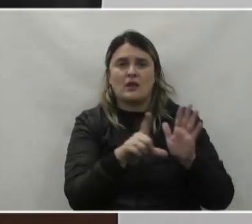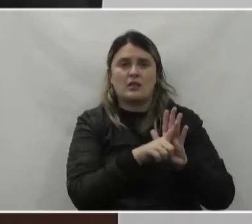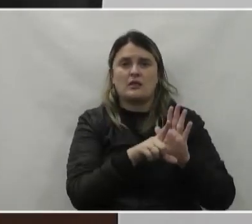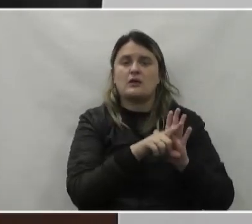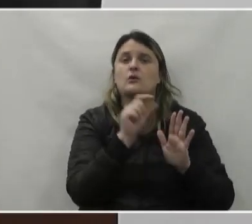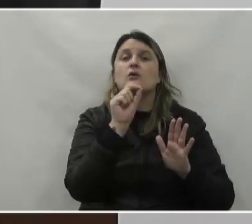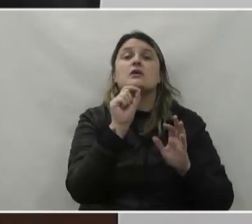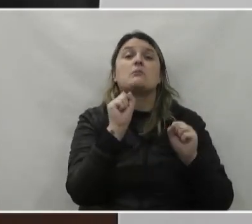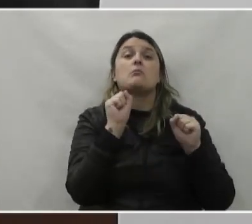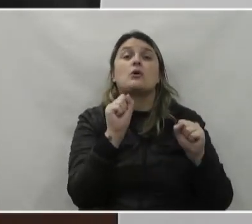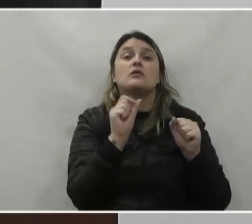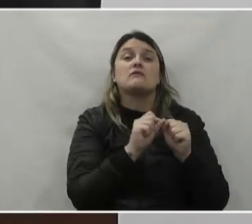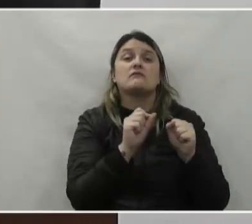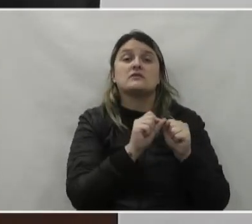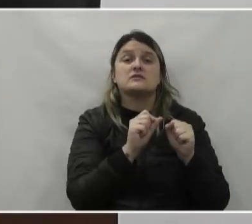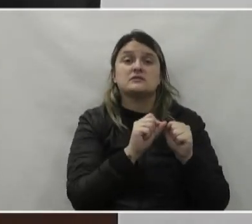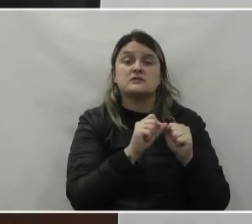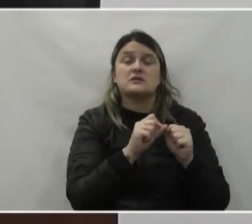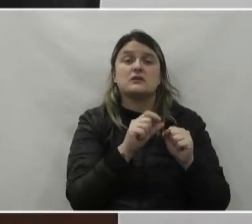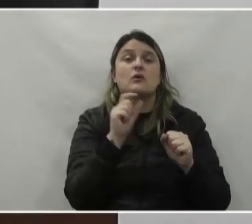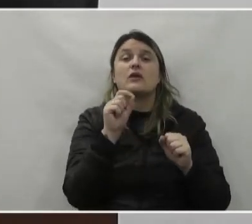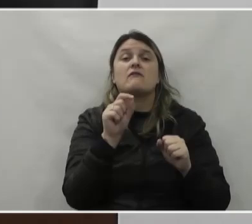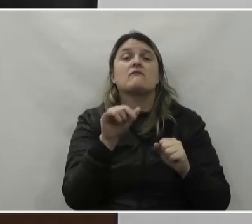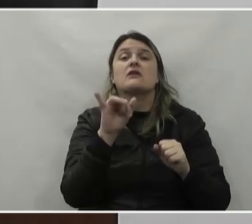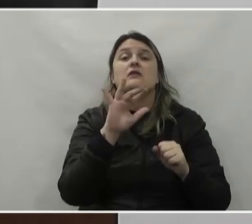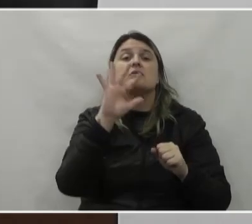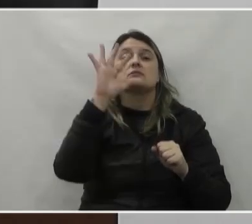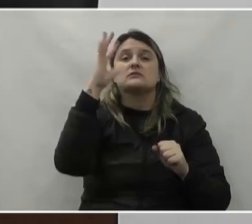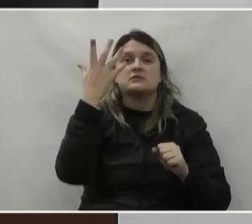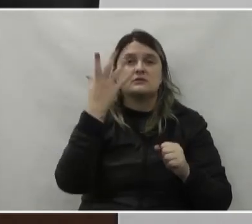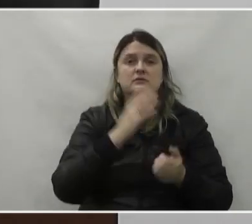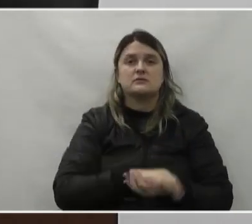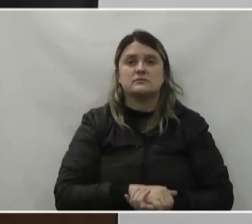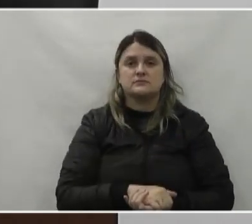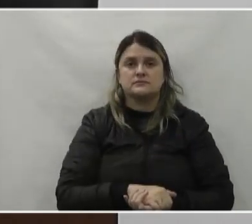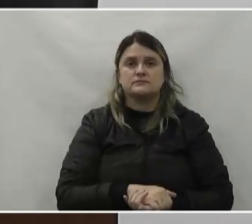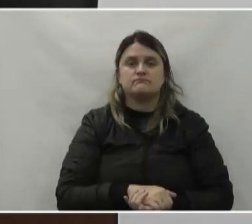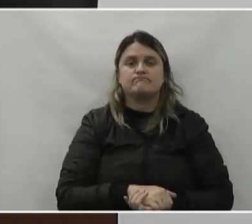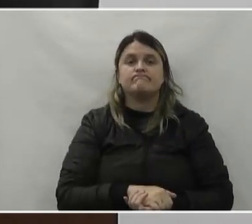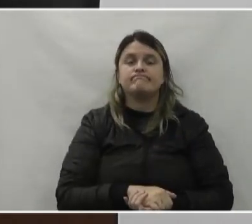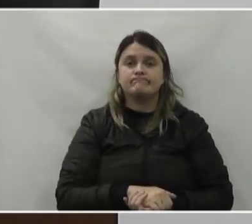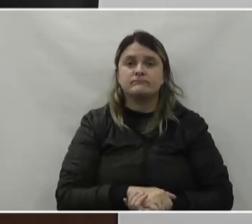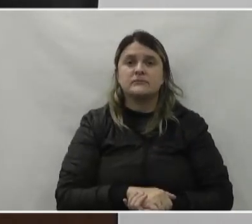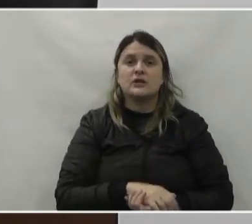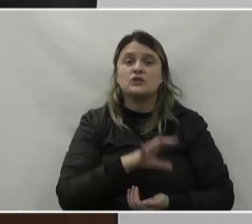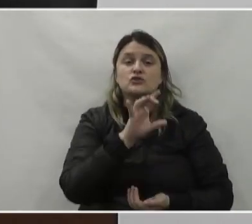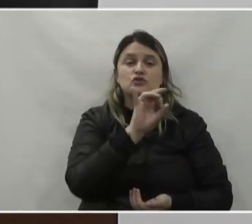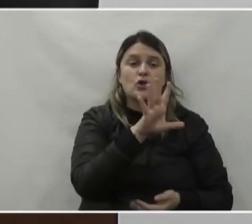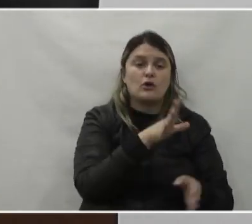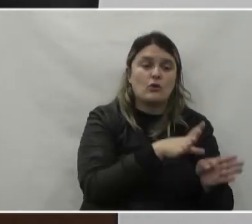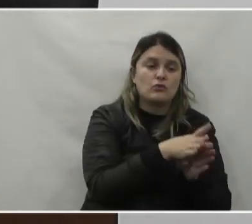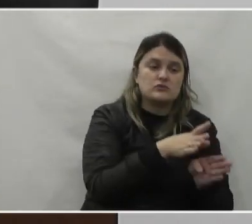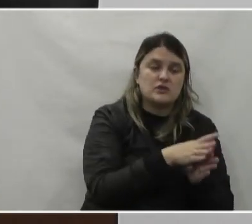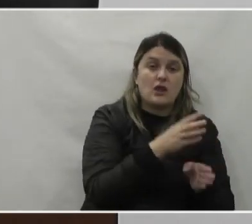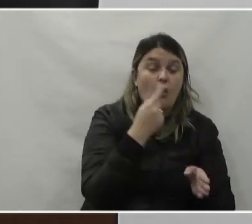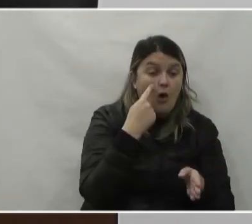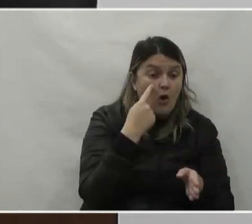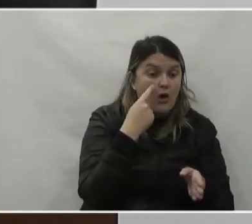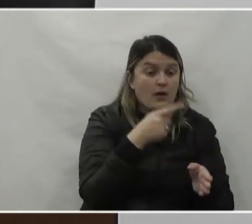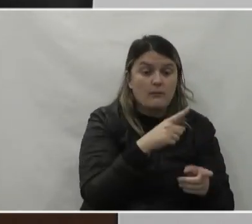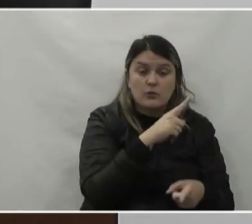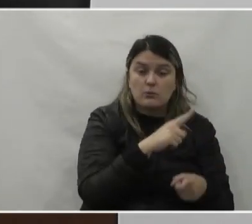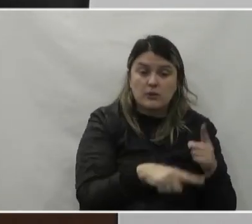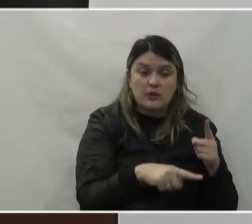que poderia ser feito, as providências legais ser tomada, infelizmente só foi orientado.